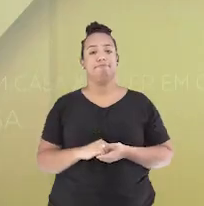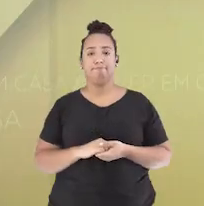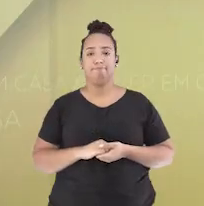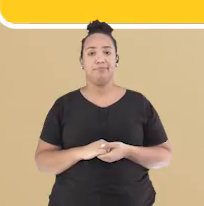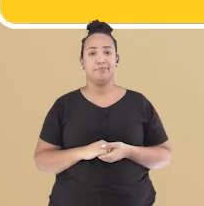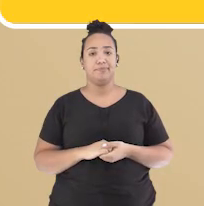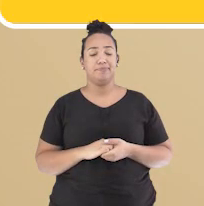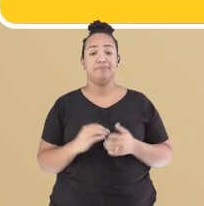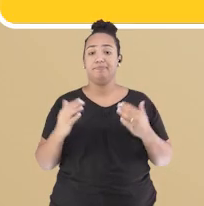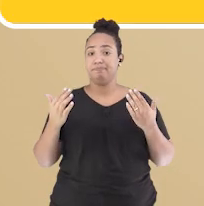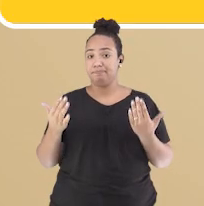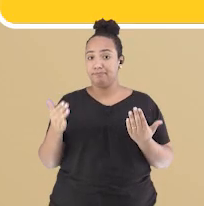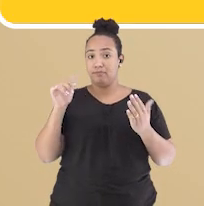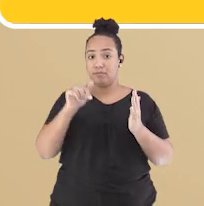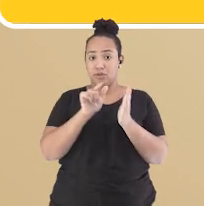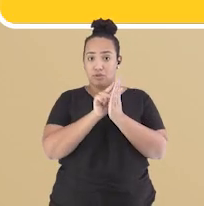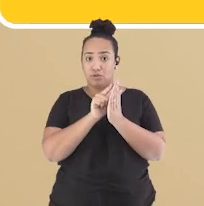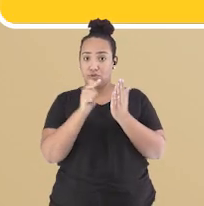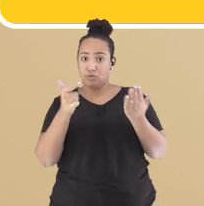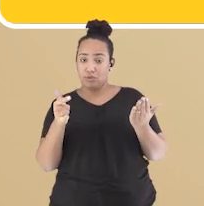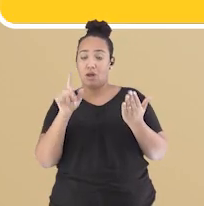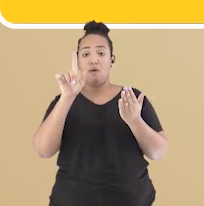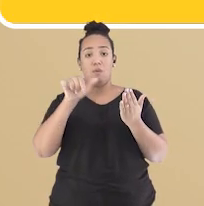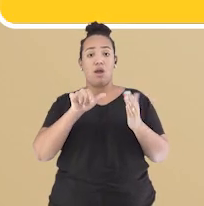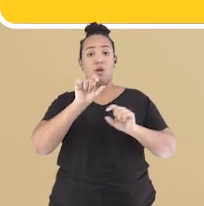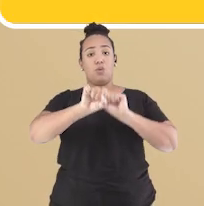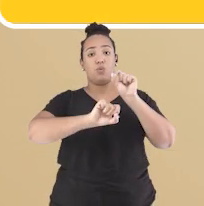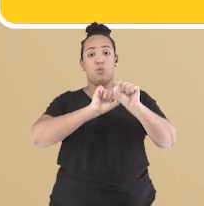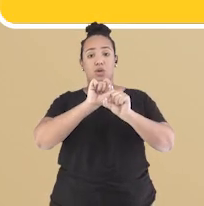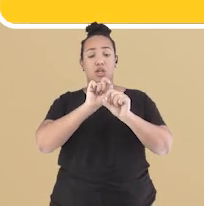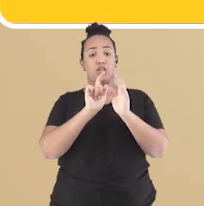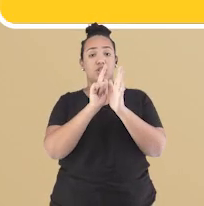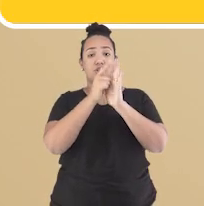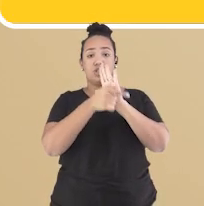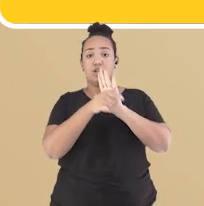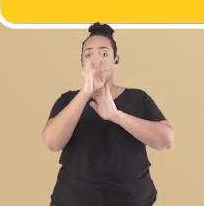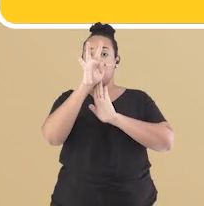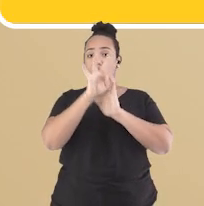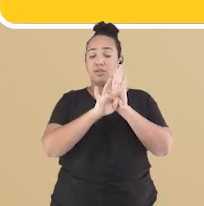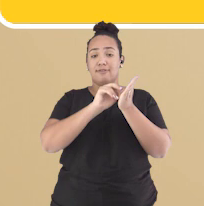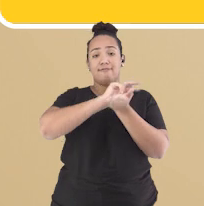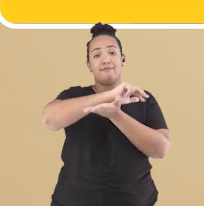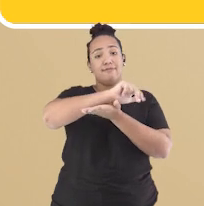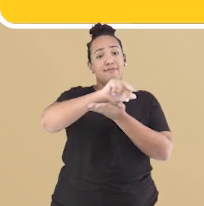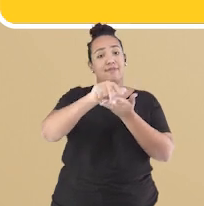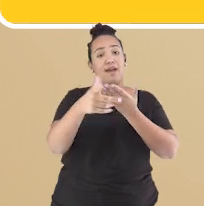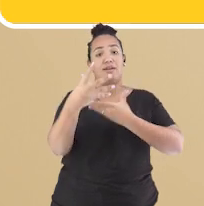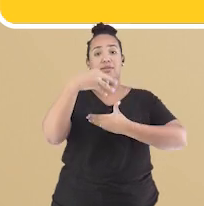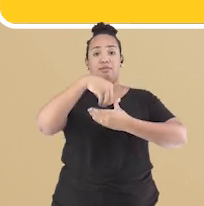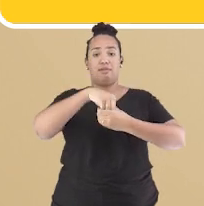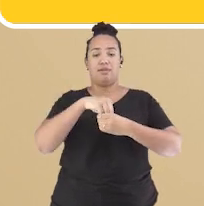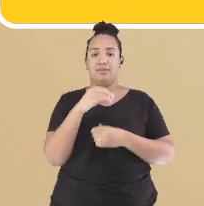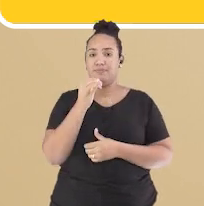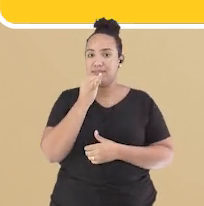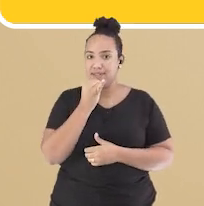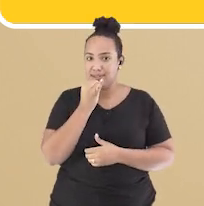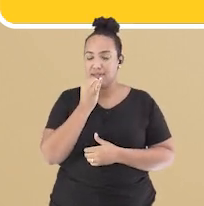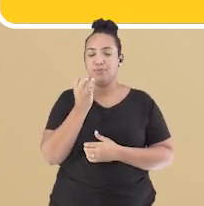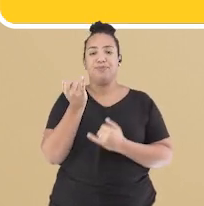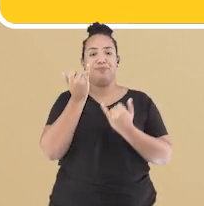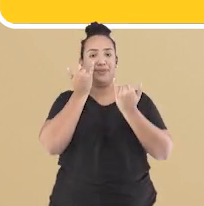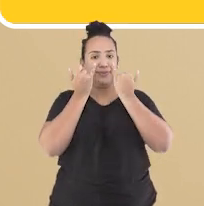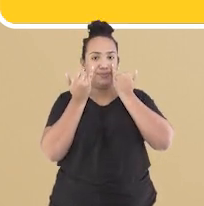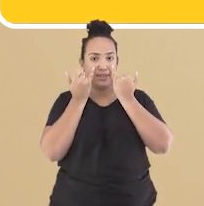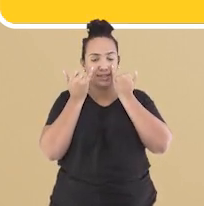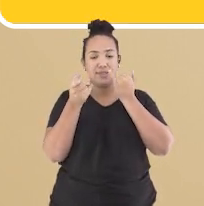atenção. O jornal pode ser entendido como um conjunto de diversos gêneros textuais, como a notícia, o editorial,